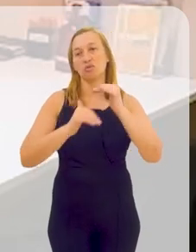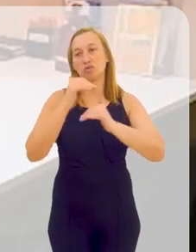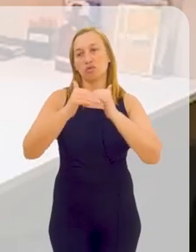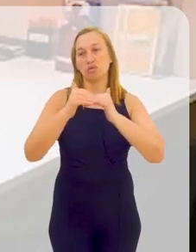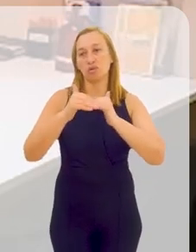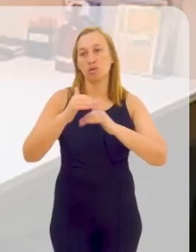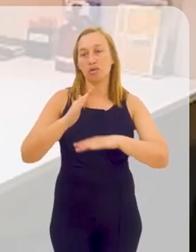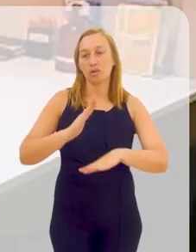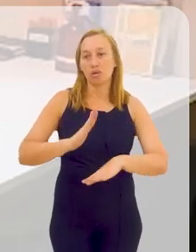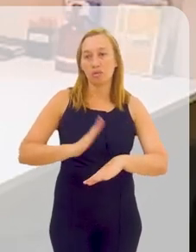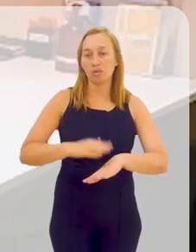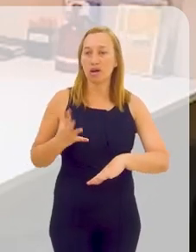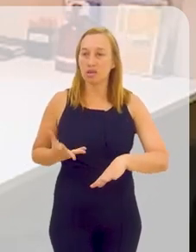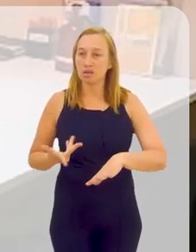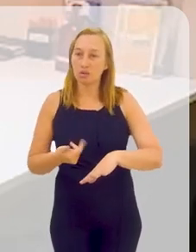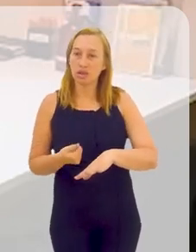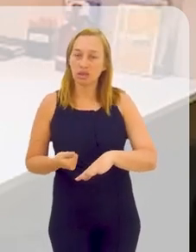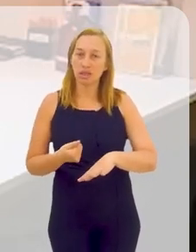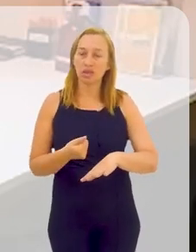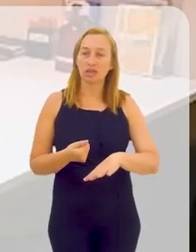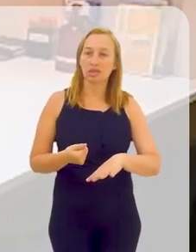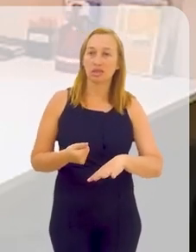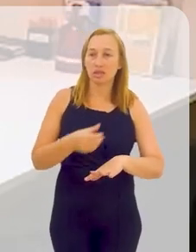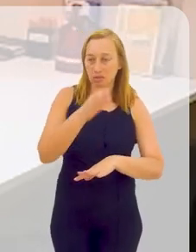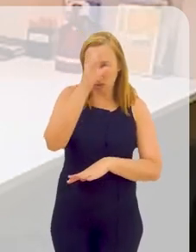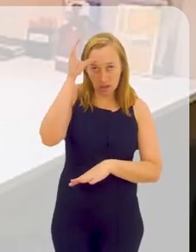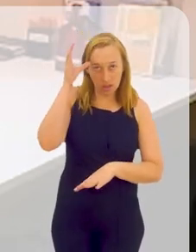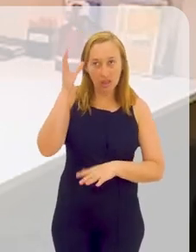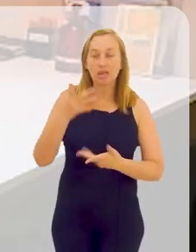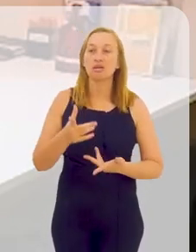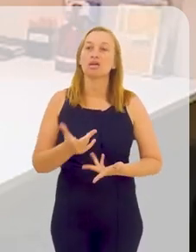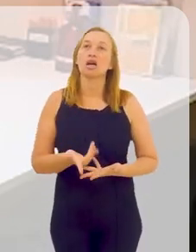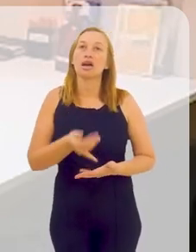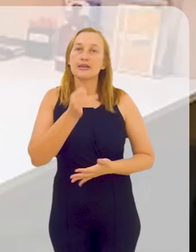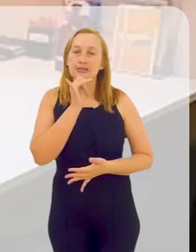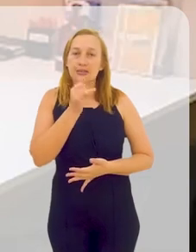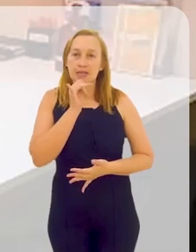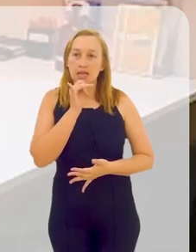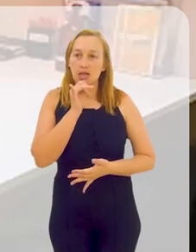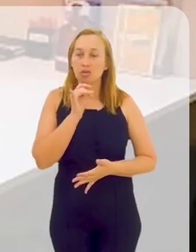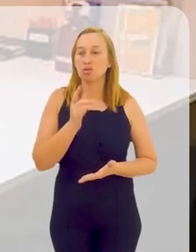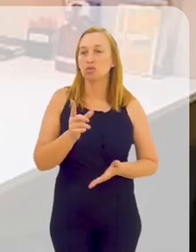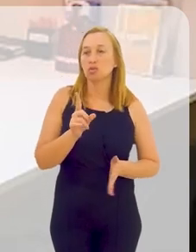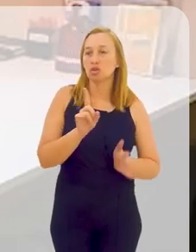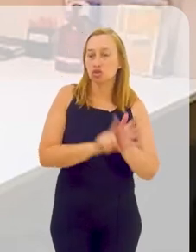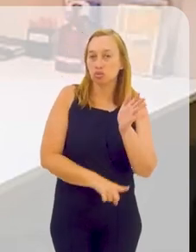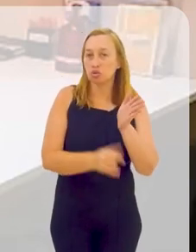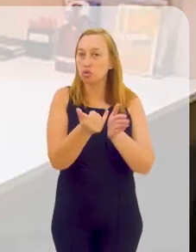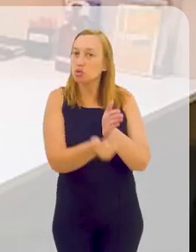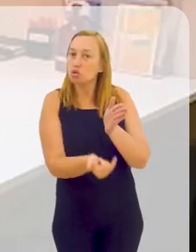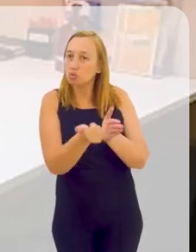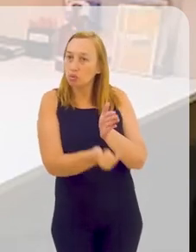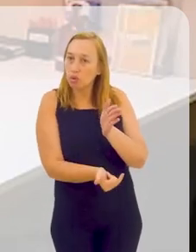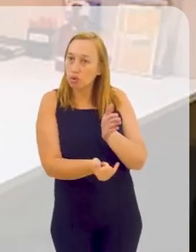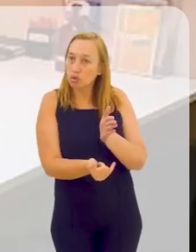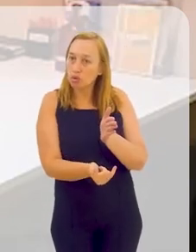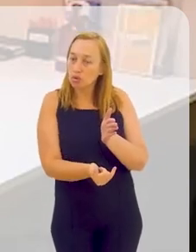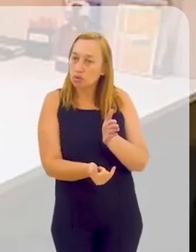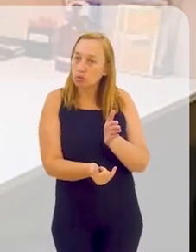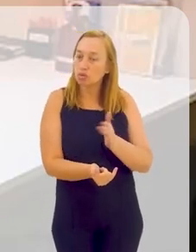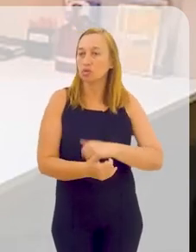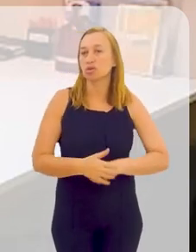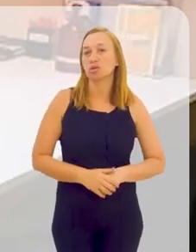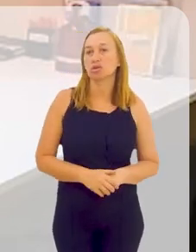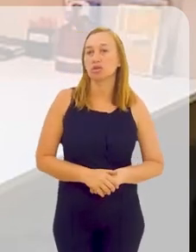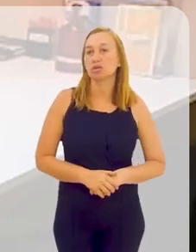esse desenvolver com mais presença dos consumidores né tendo por exemplo uma redução de imposto para